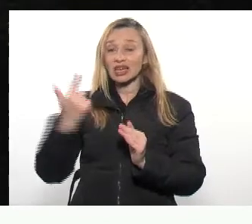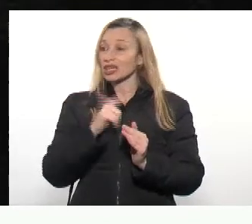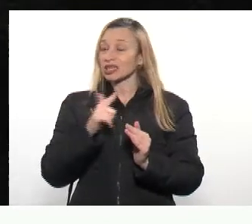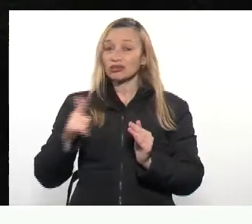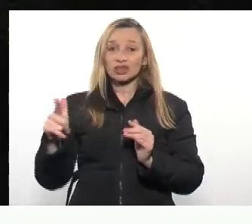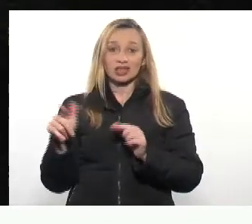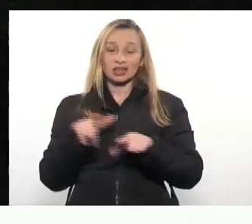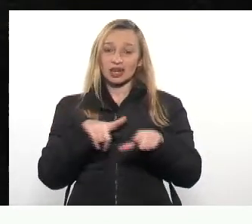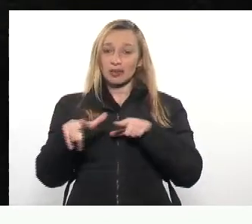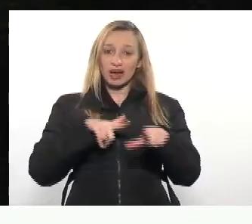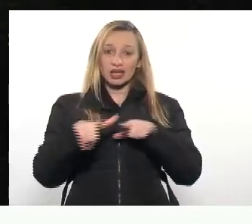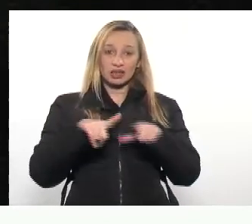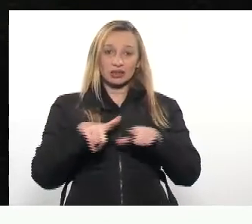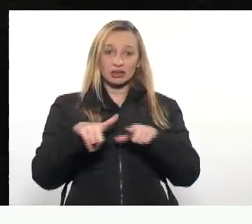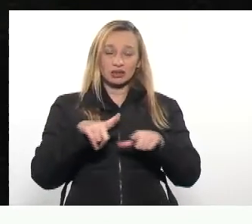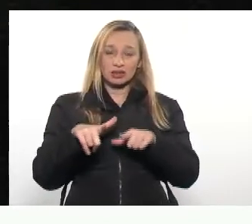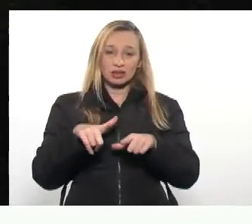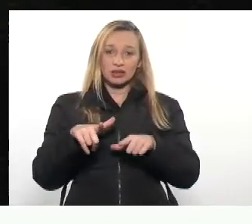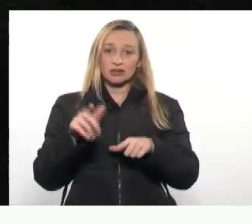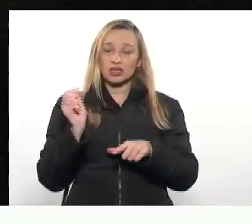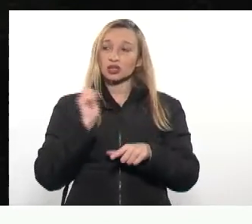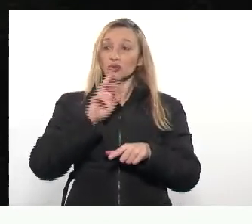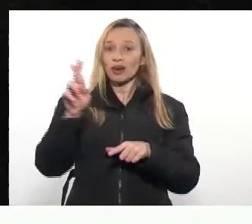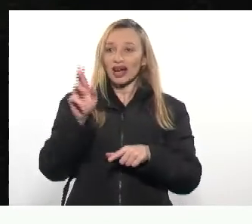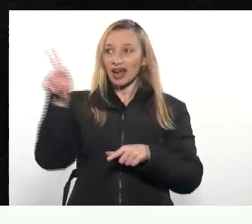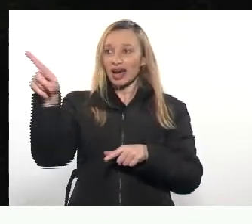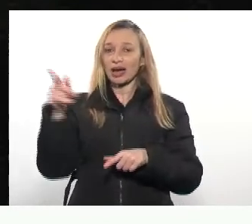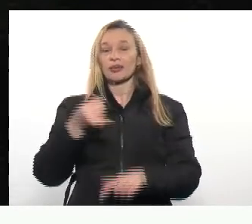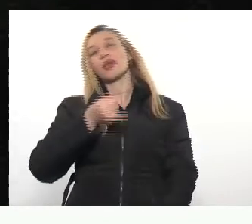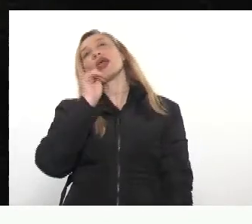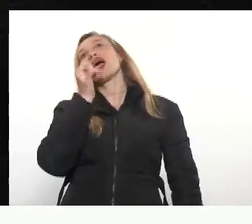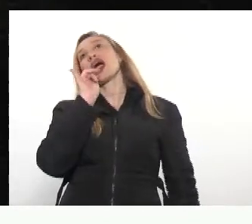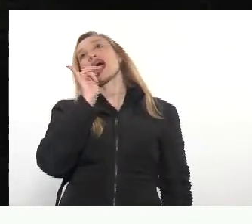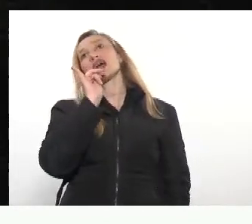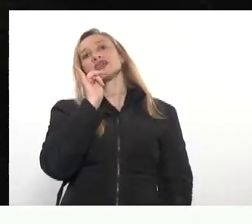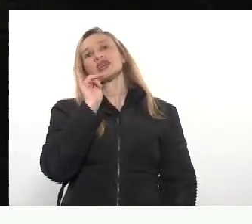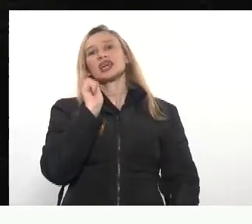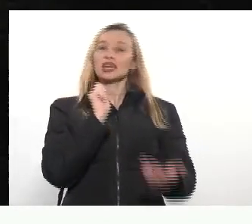que passa o dia inteiro do bar pagando. Quer dizer, ficaria um negócio